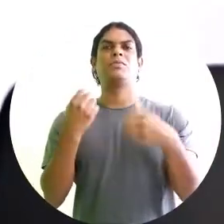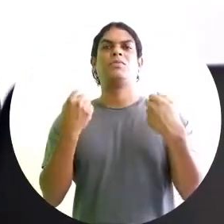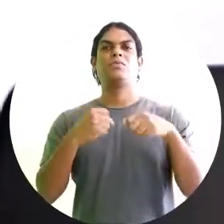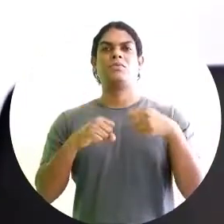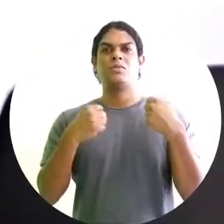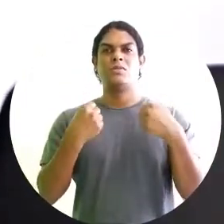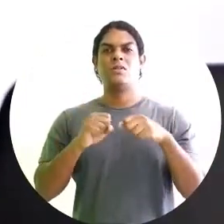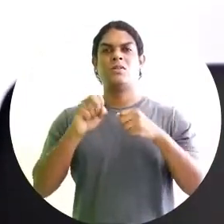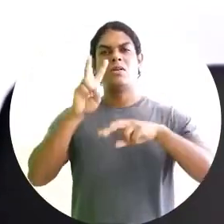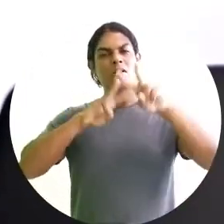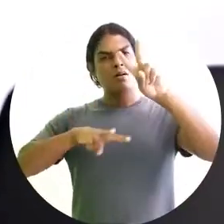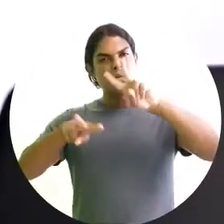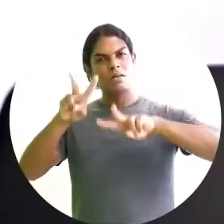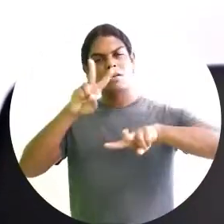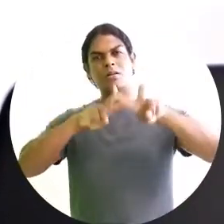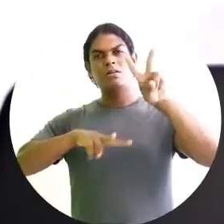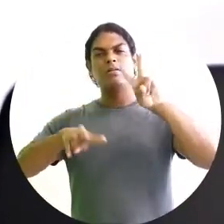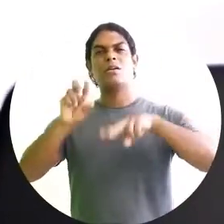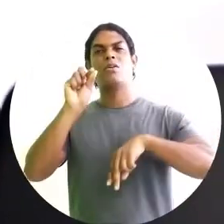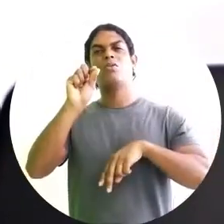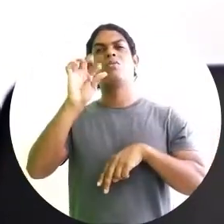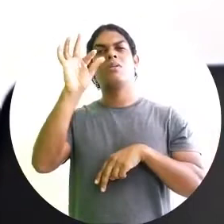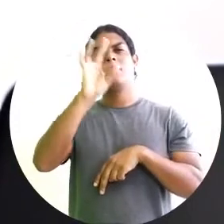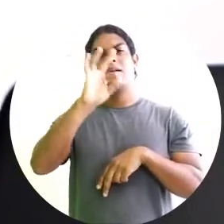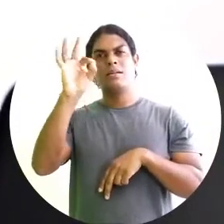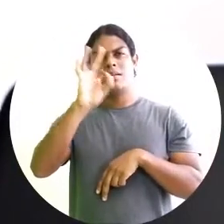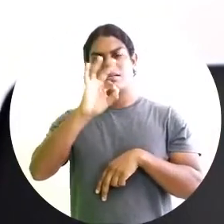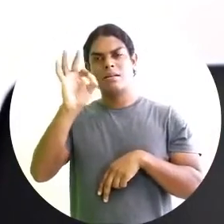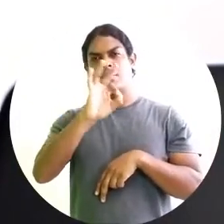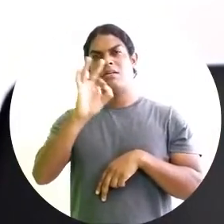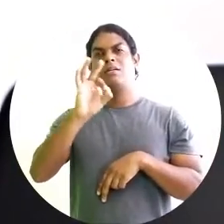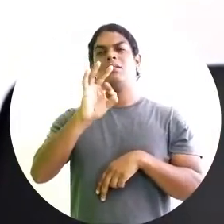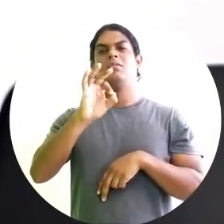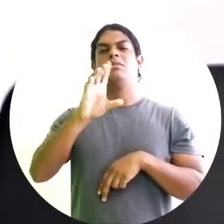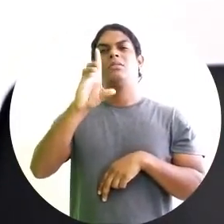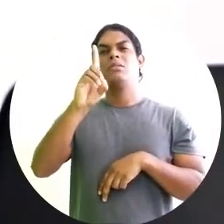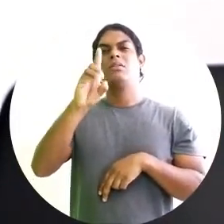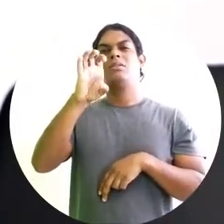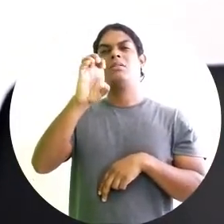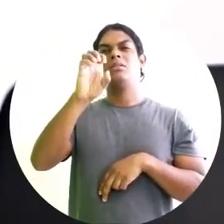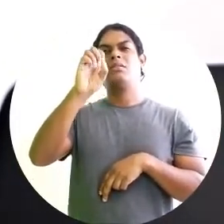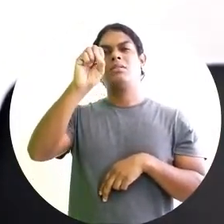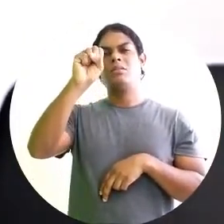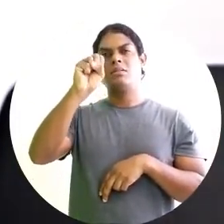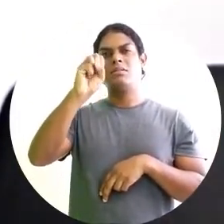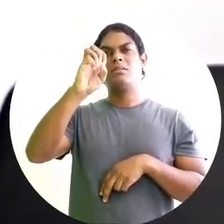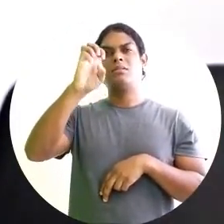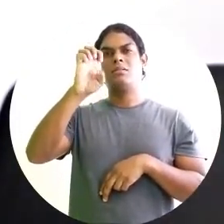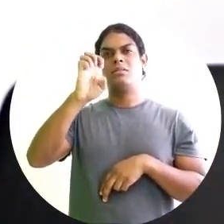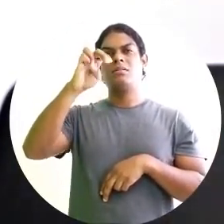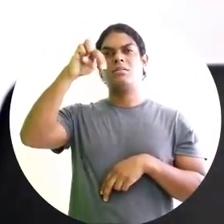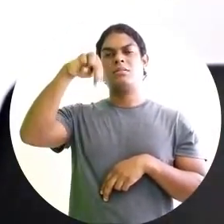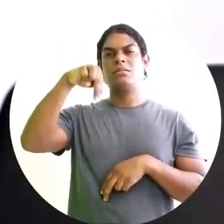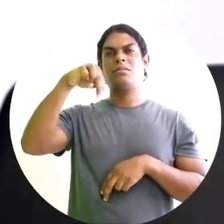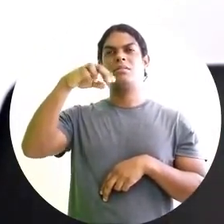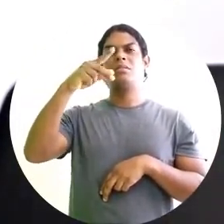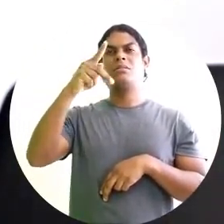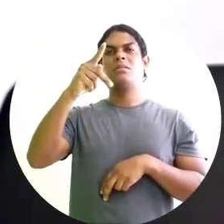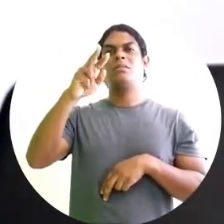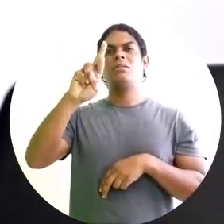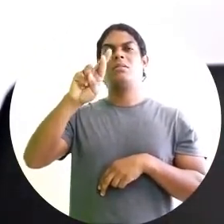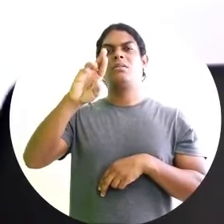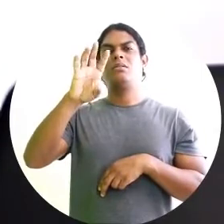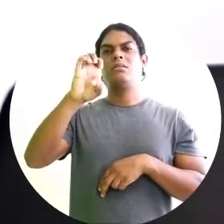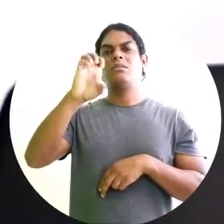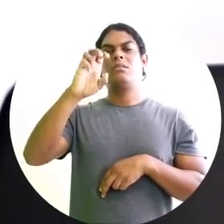fatores, nós podemos analisar o que seja taxa de desemprego. Isso é fundamental no setor de RH, porque você